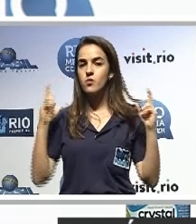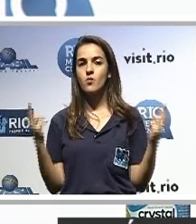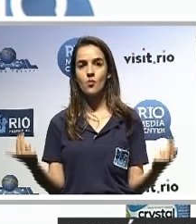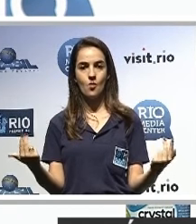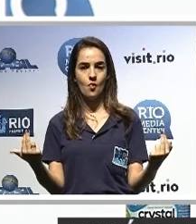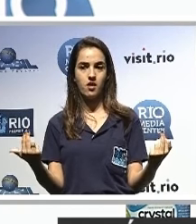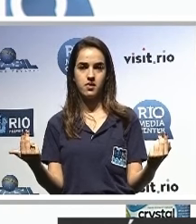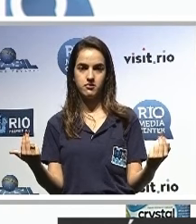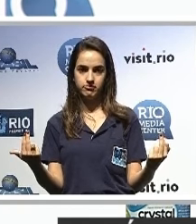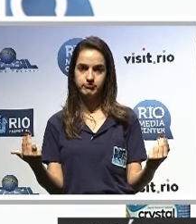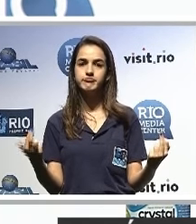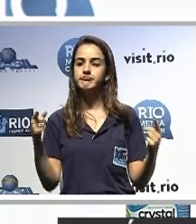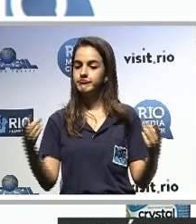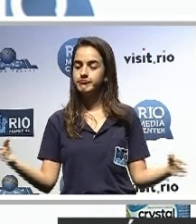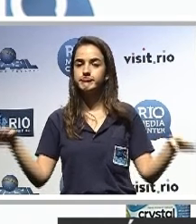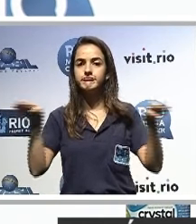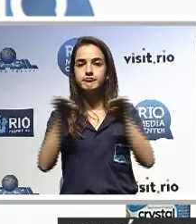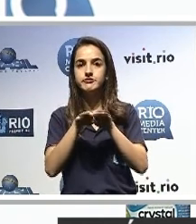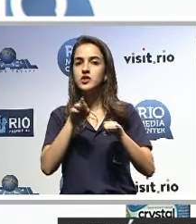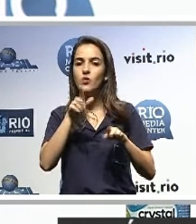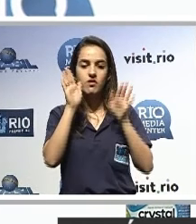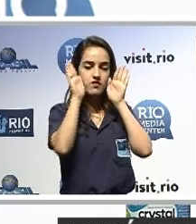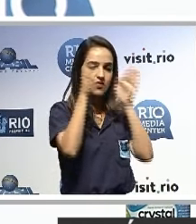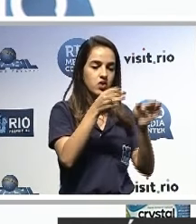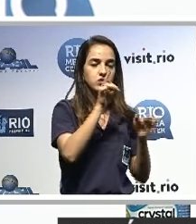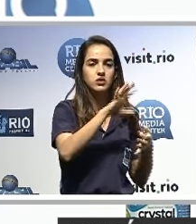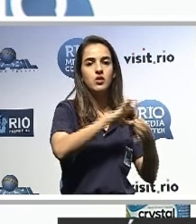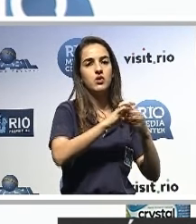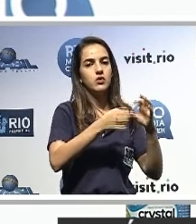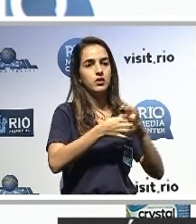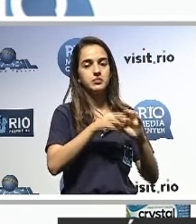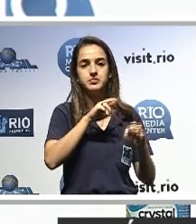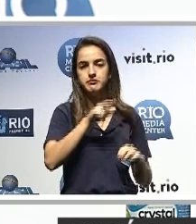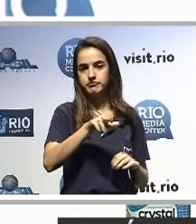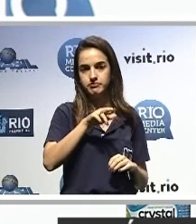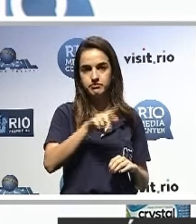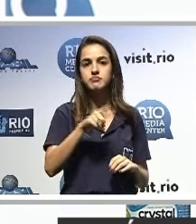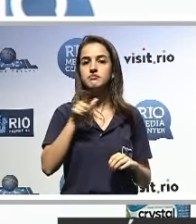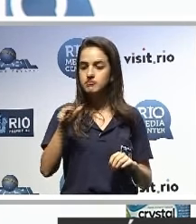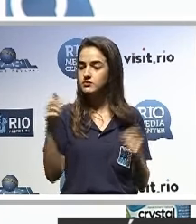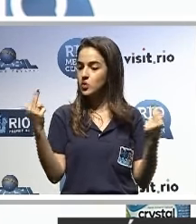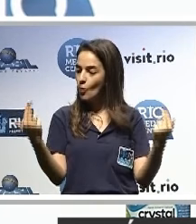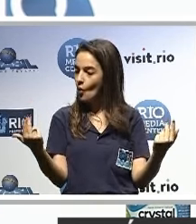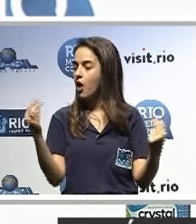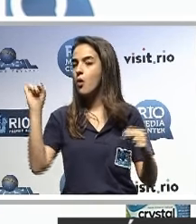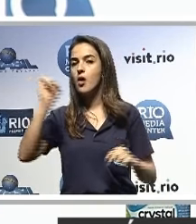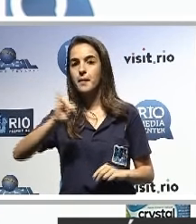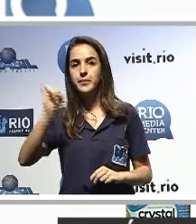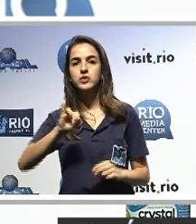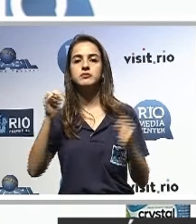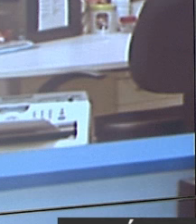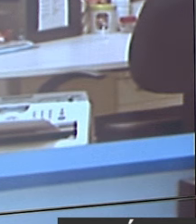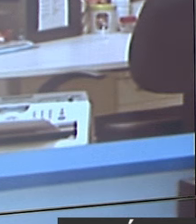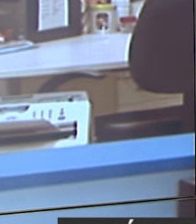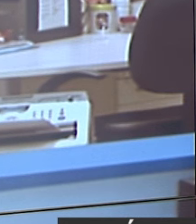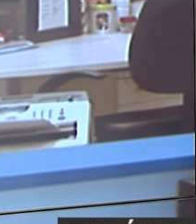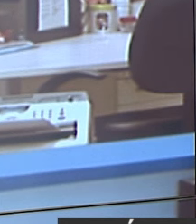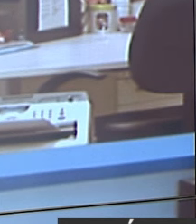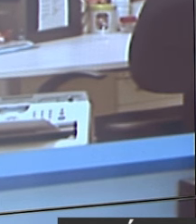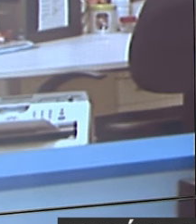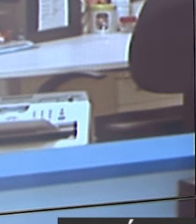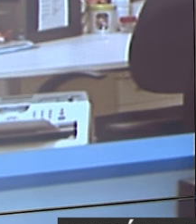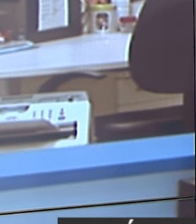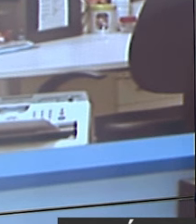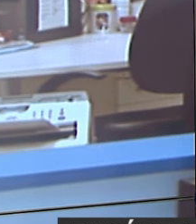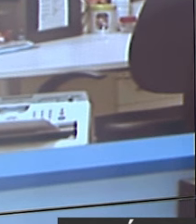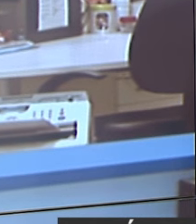que exclusivamente ao sucesso dos Jogos Olímpicos. Nós damos a mesma importância a um e a outro.